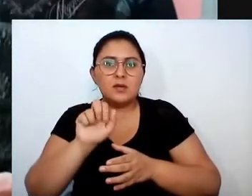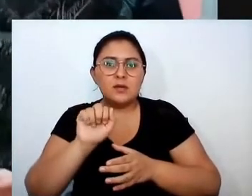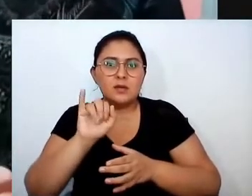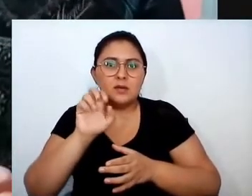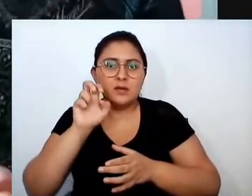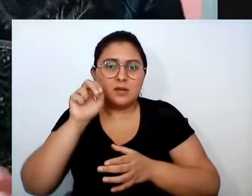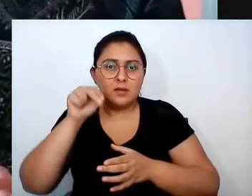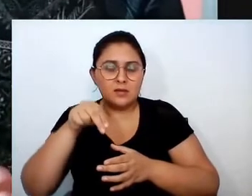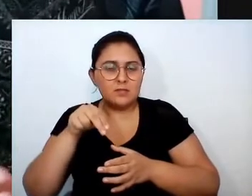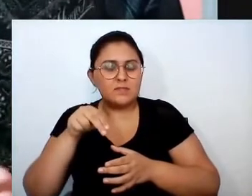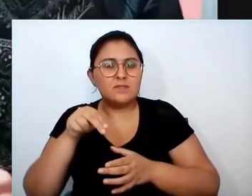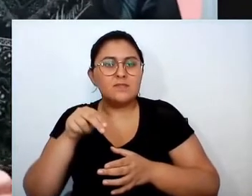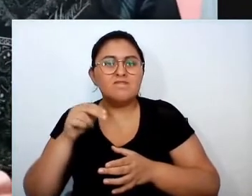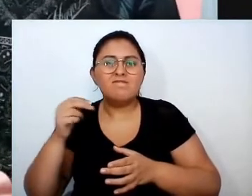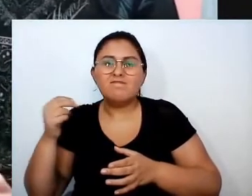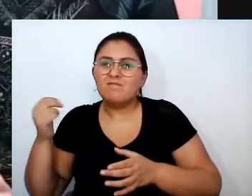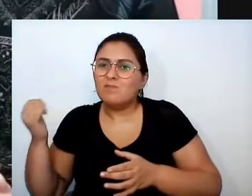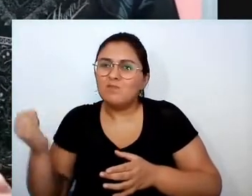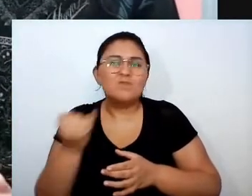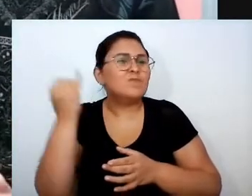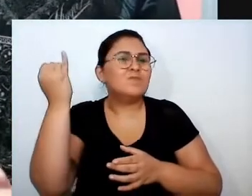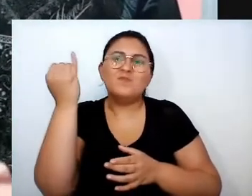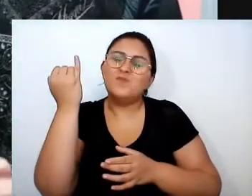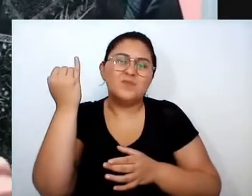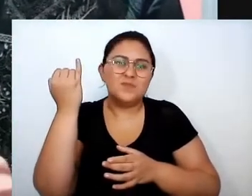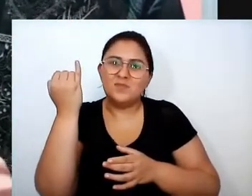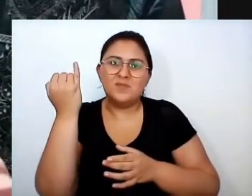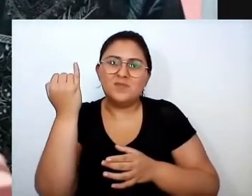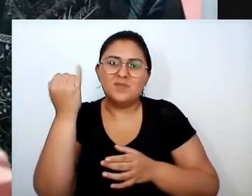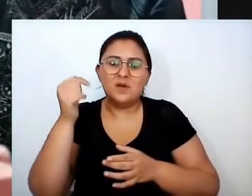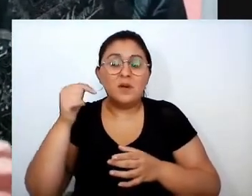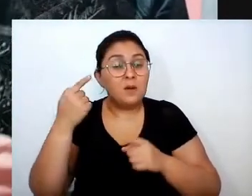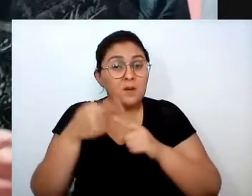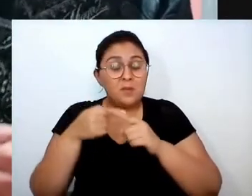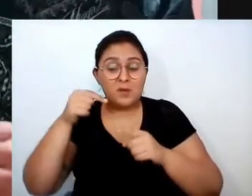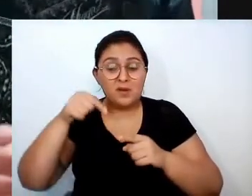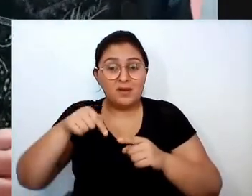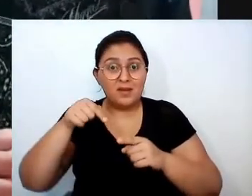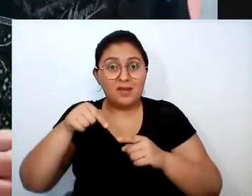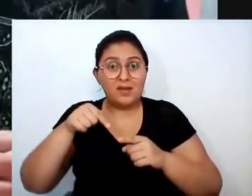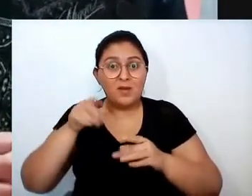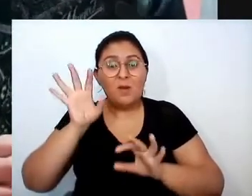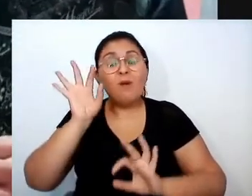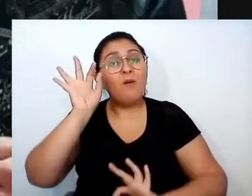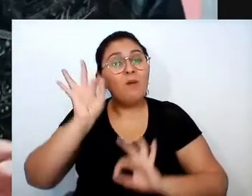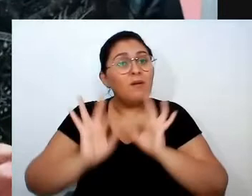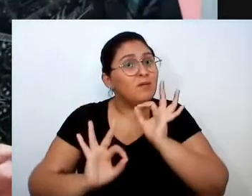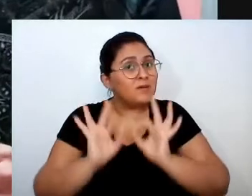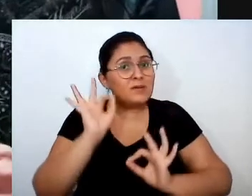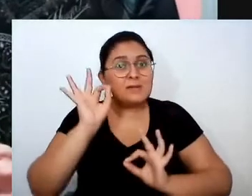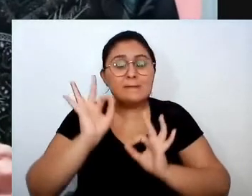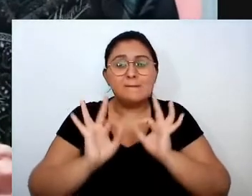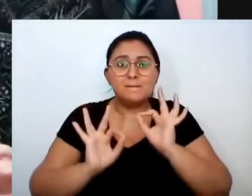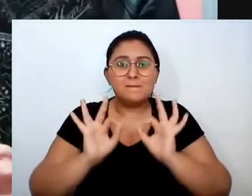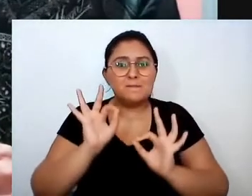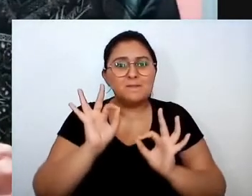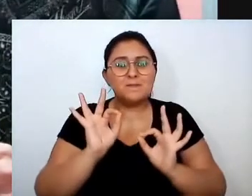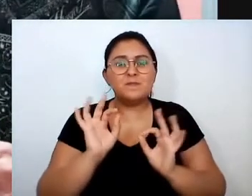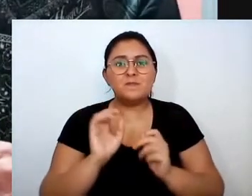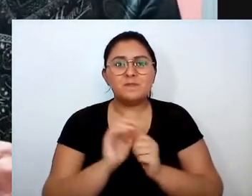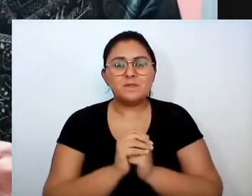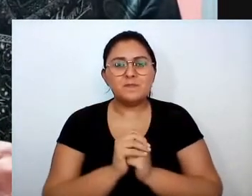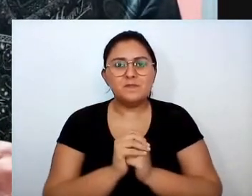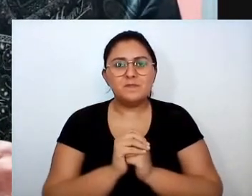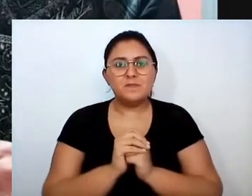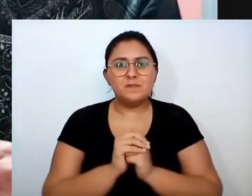assim. importância porque ele prepara todo o material, né? Tem a, a